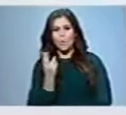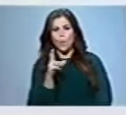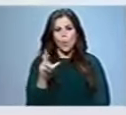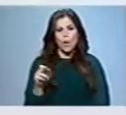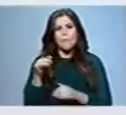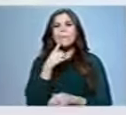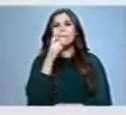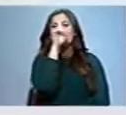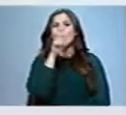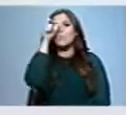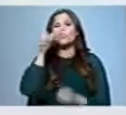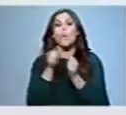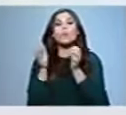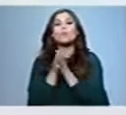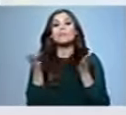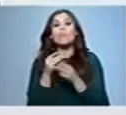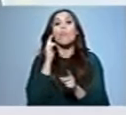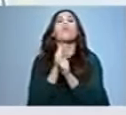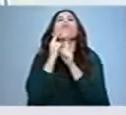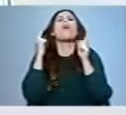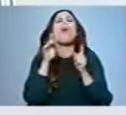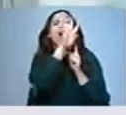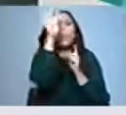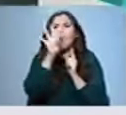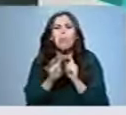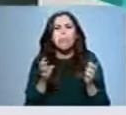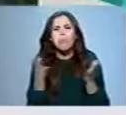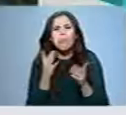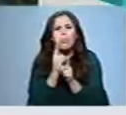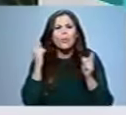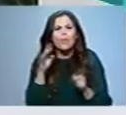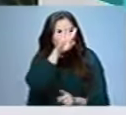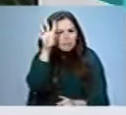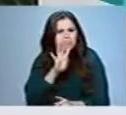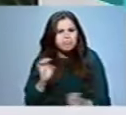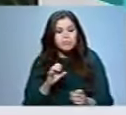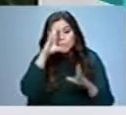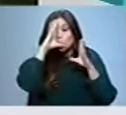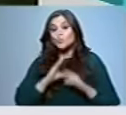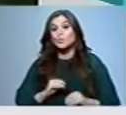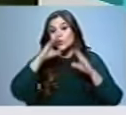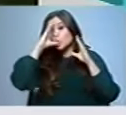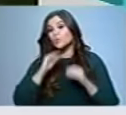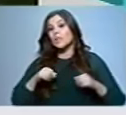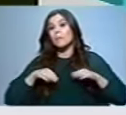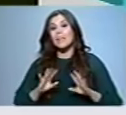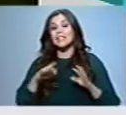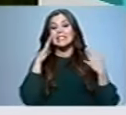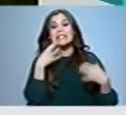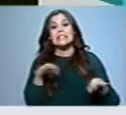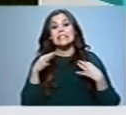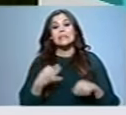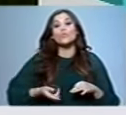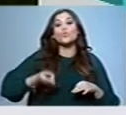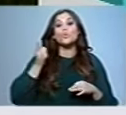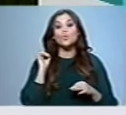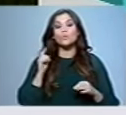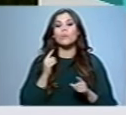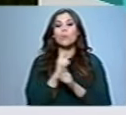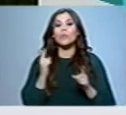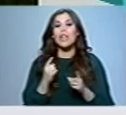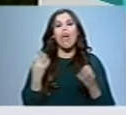lá em casa é imediata. Porquê? Olha, eu acordei e pensei, vou... não foi assim tão assim. Então? Assim,